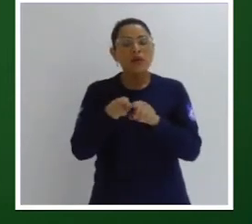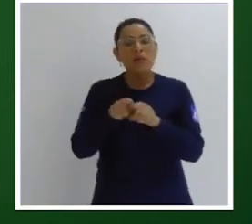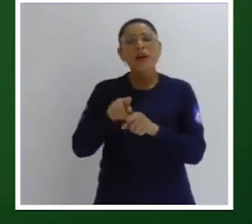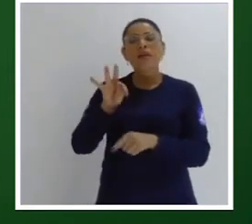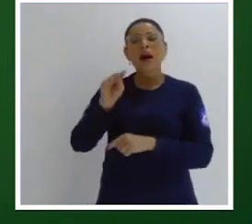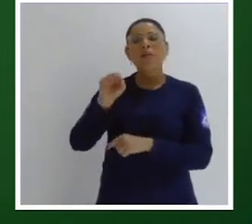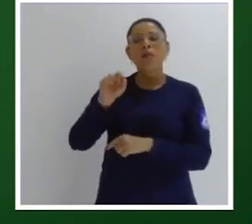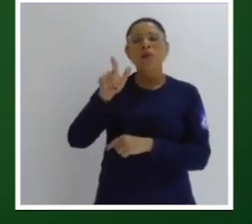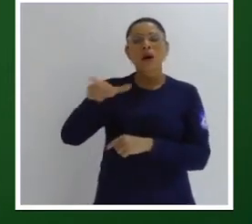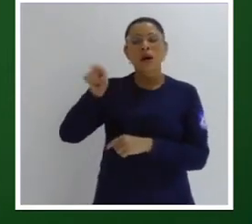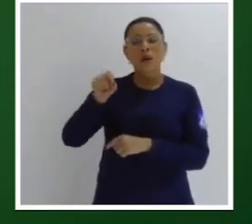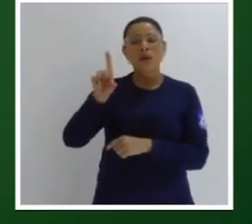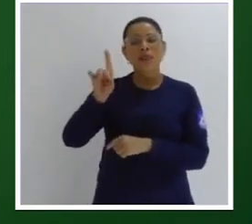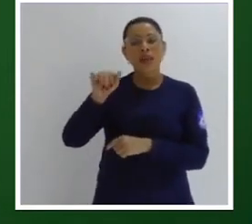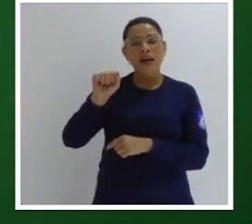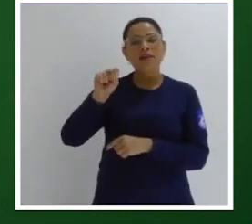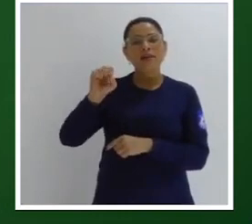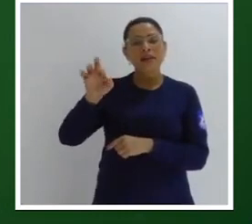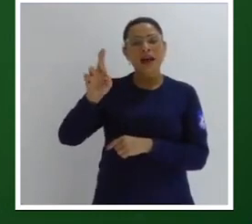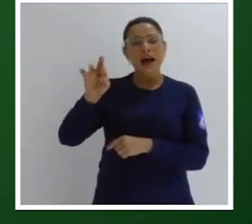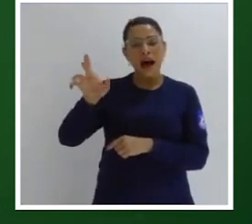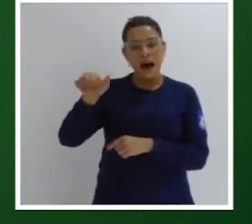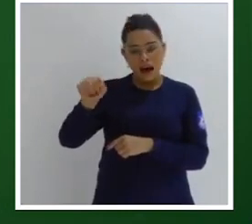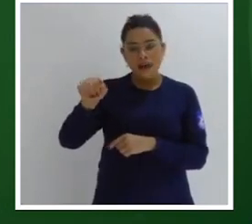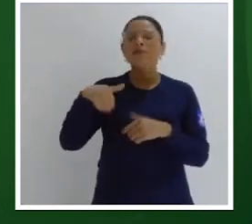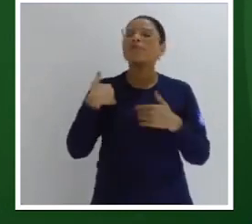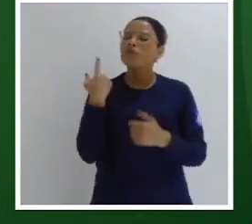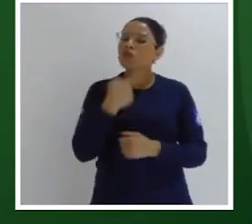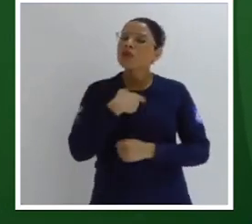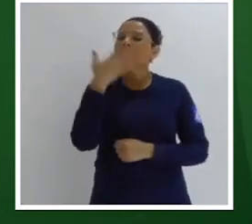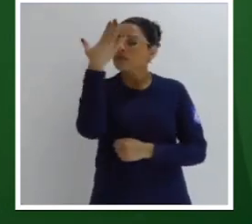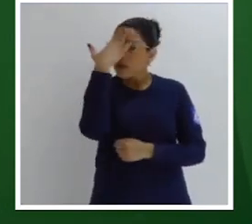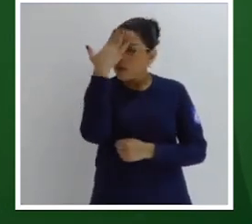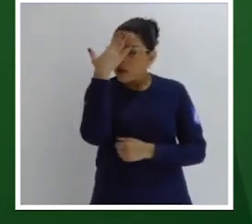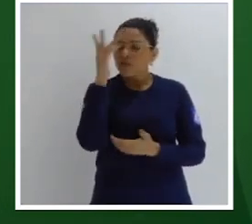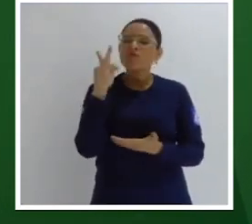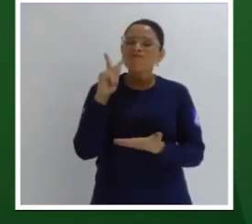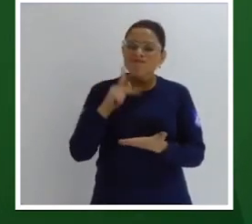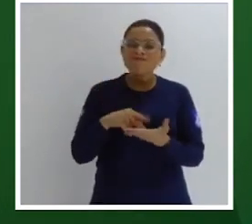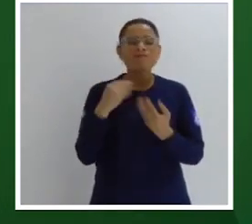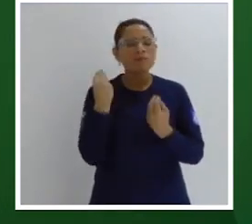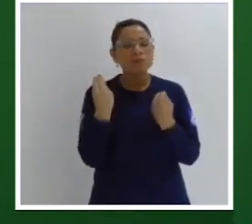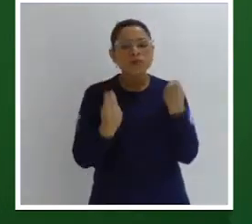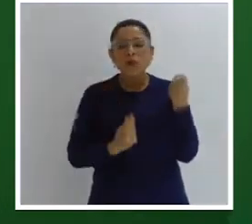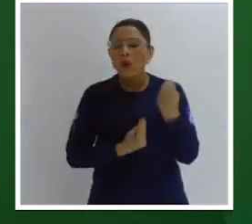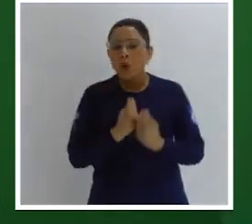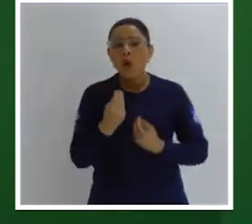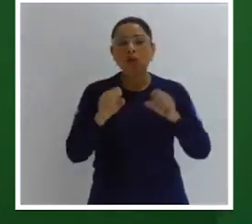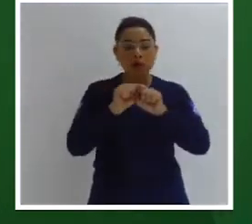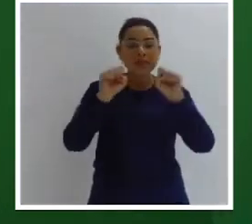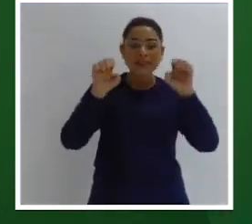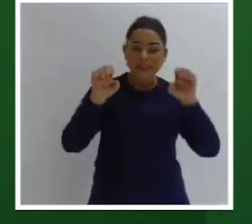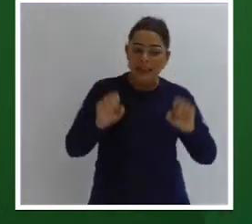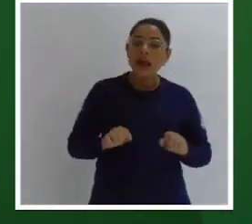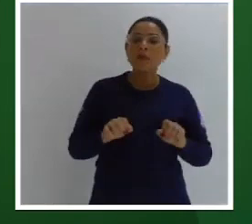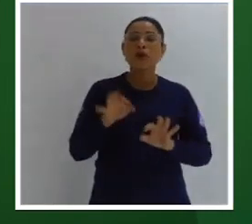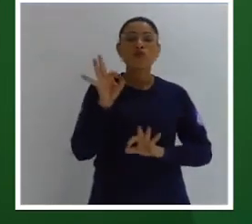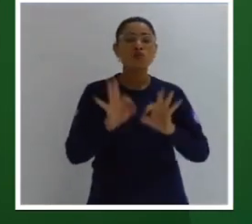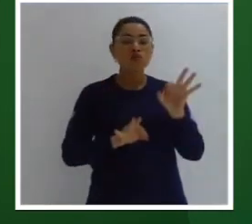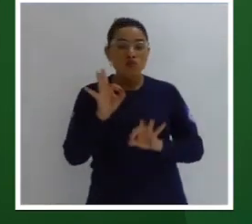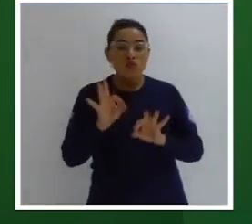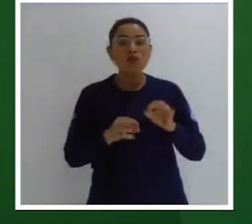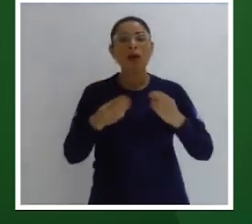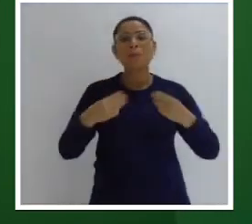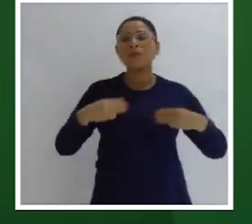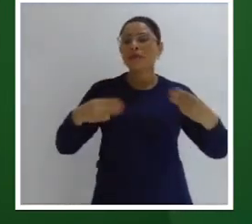da Serra então a gente sabe muito bem né como essa o sistema de justiça que envolve ministério